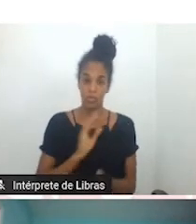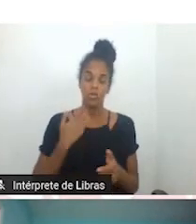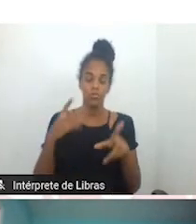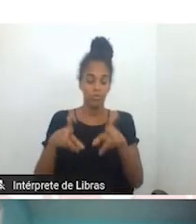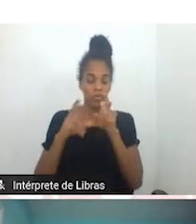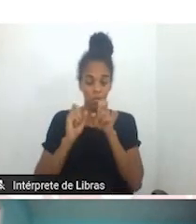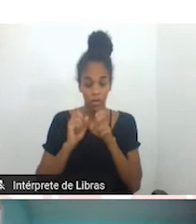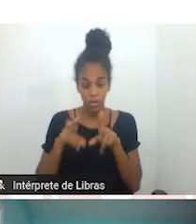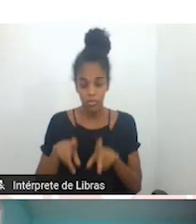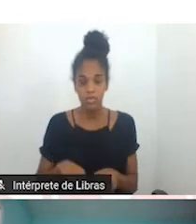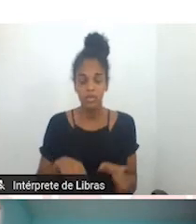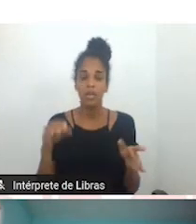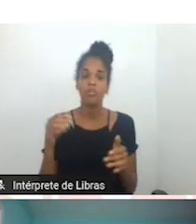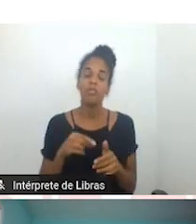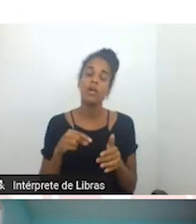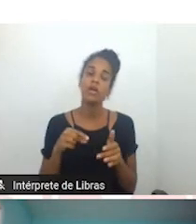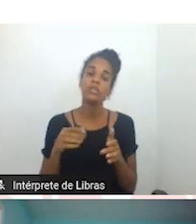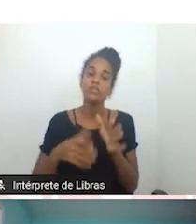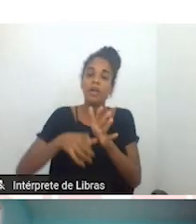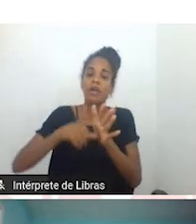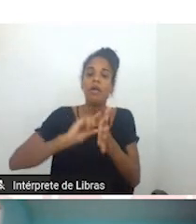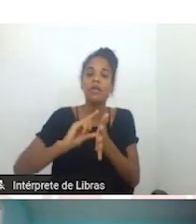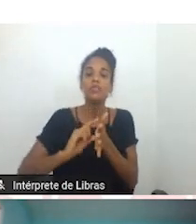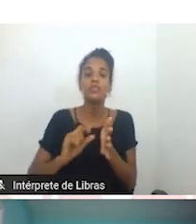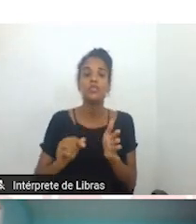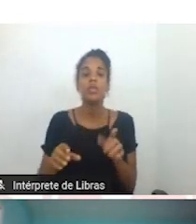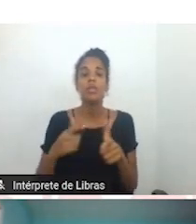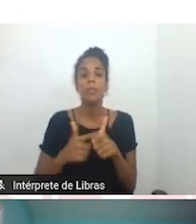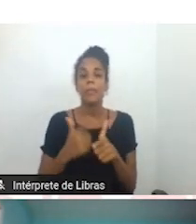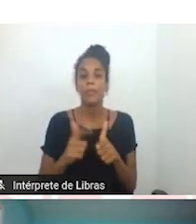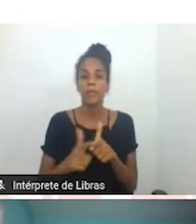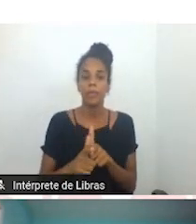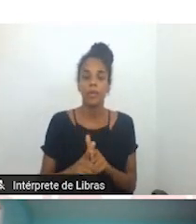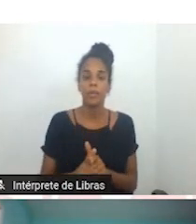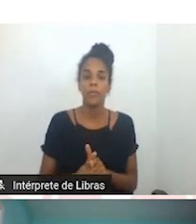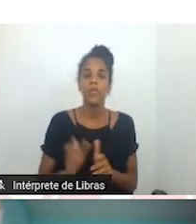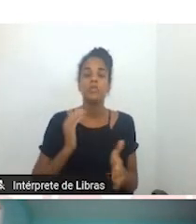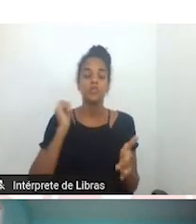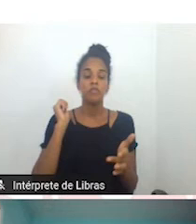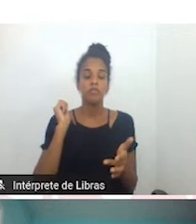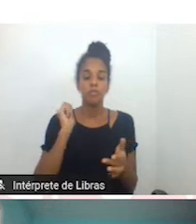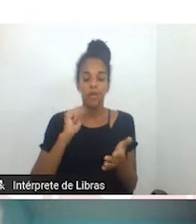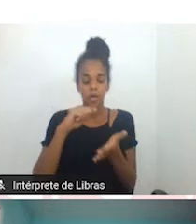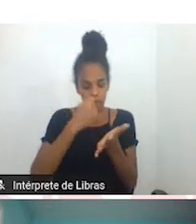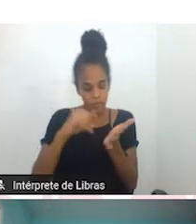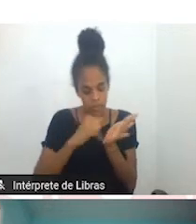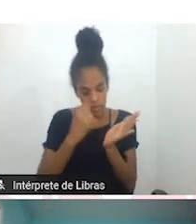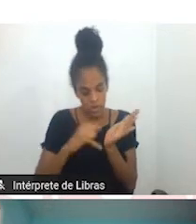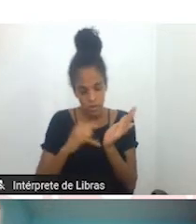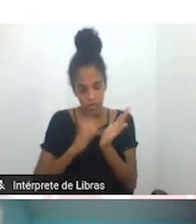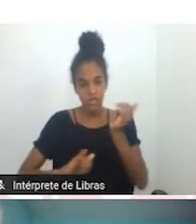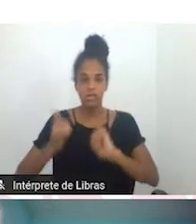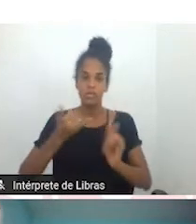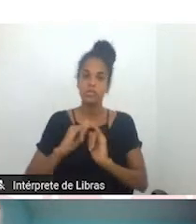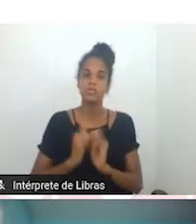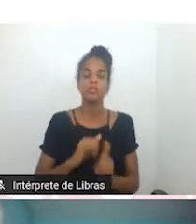clínico, certo? Sempre a gente vai pedir um hemograma, sempre a gente vai pedir fatores de coagulação, a gente vai pedir marcadores inflamatórios, ferritina, DHL,